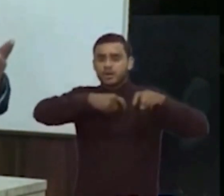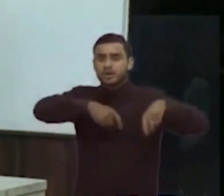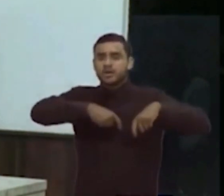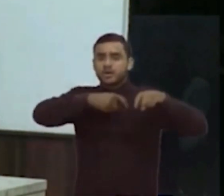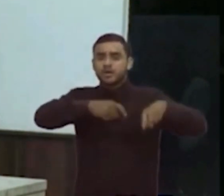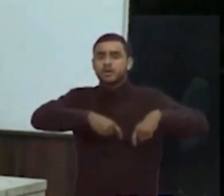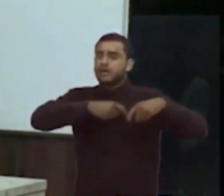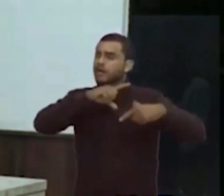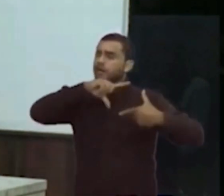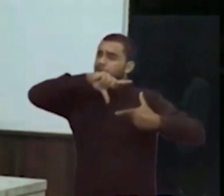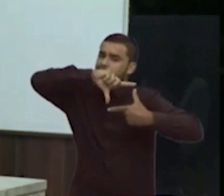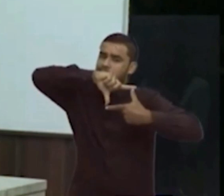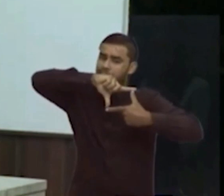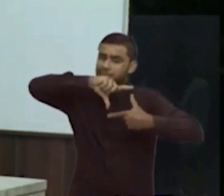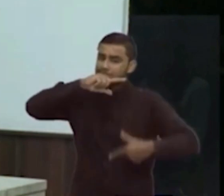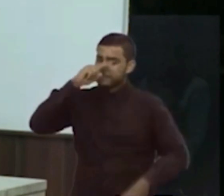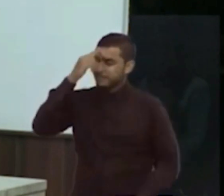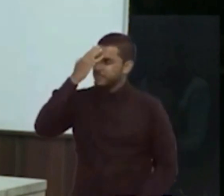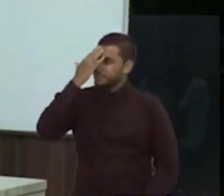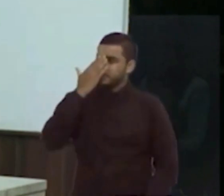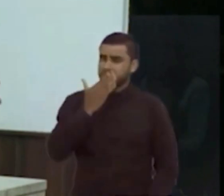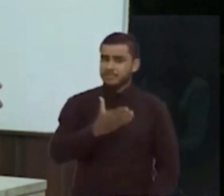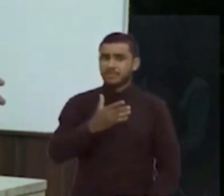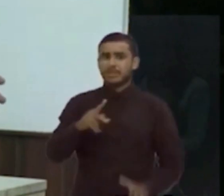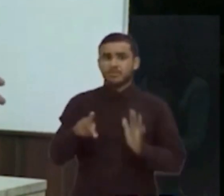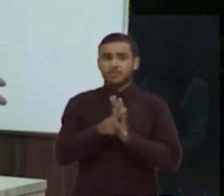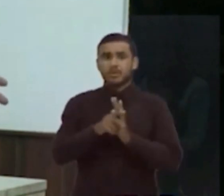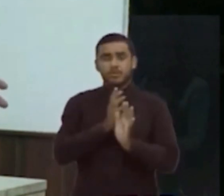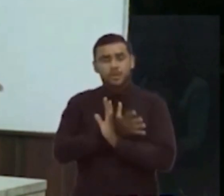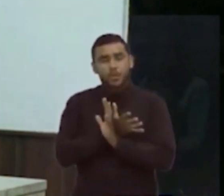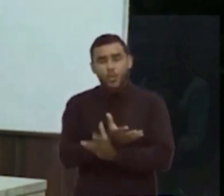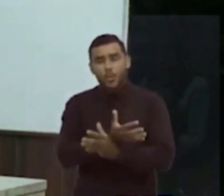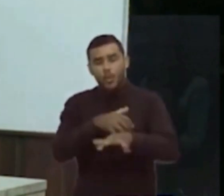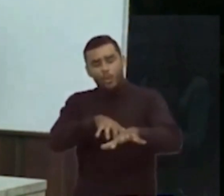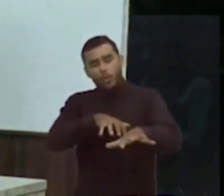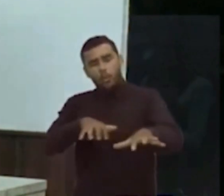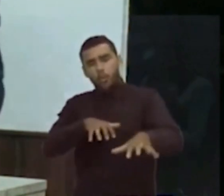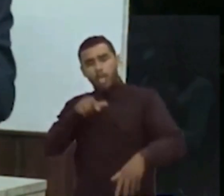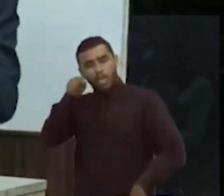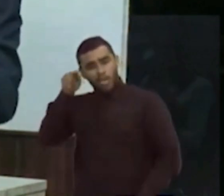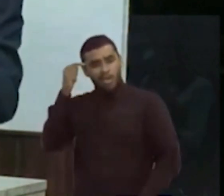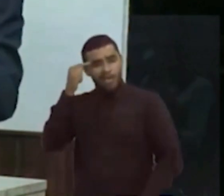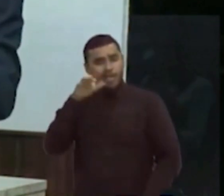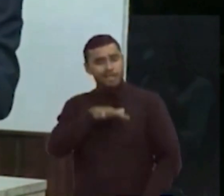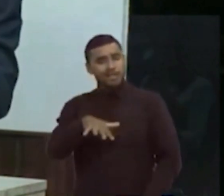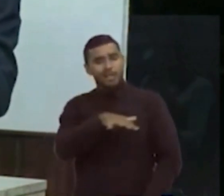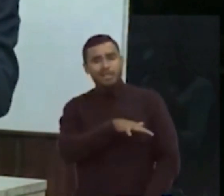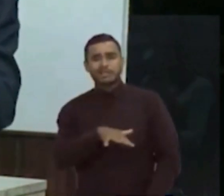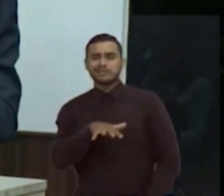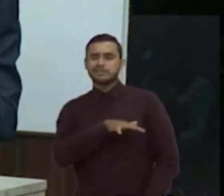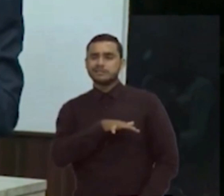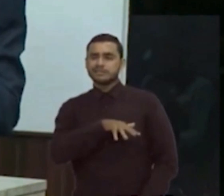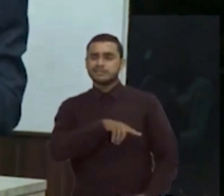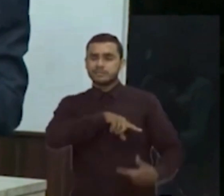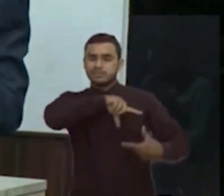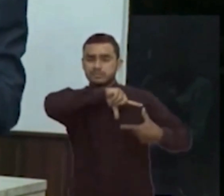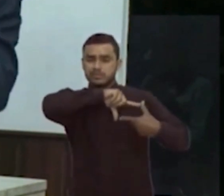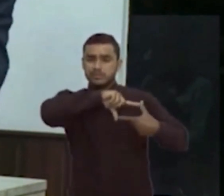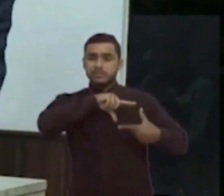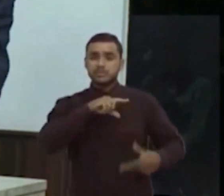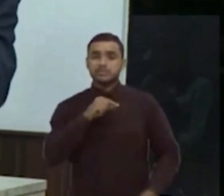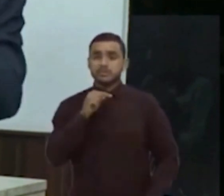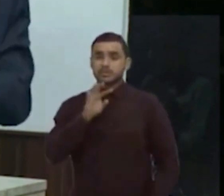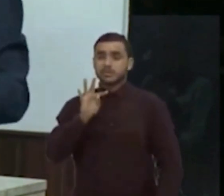mais atrasada do latifúndio nordestino. Sabe de quem é filho